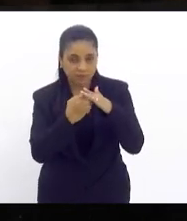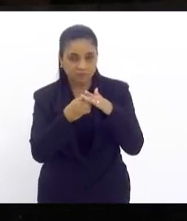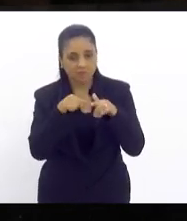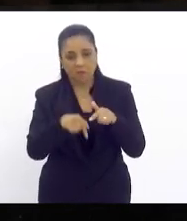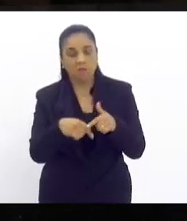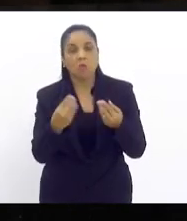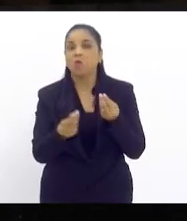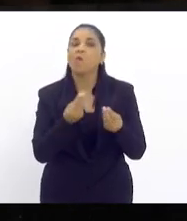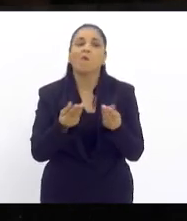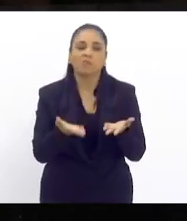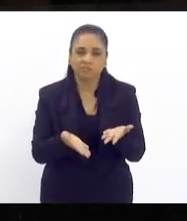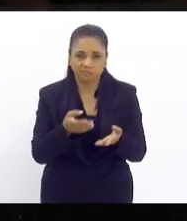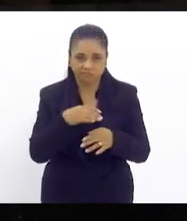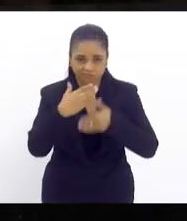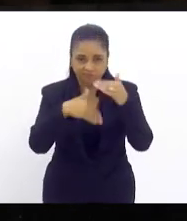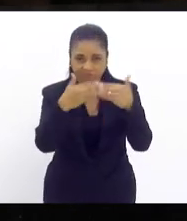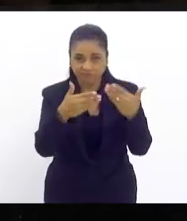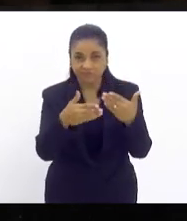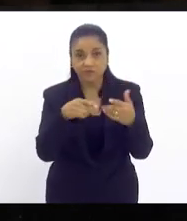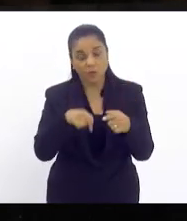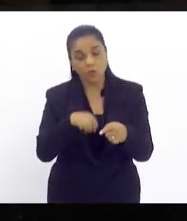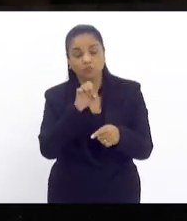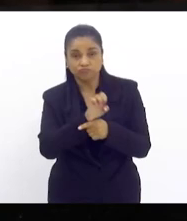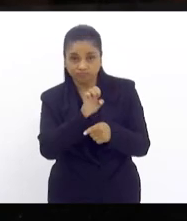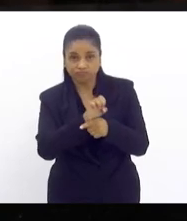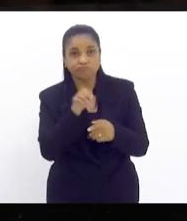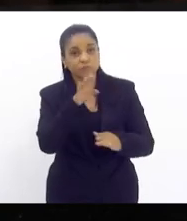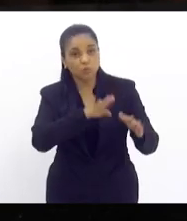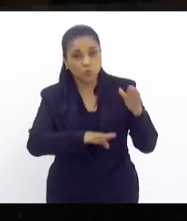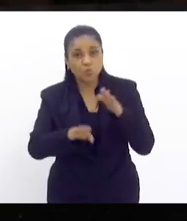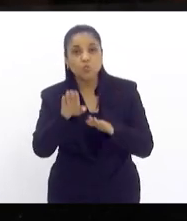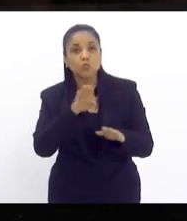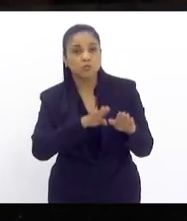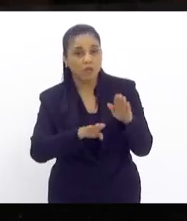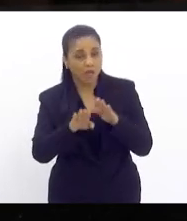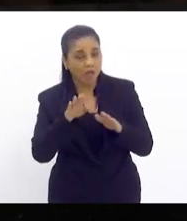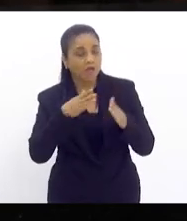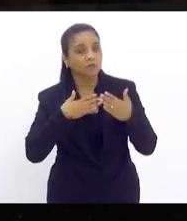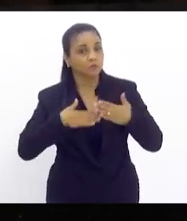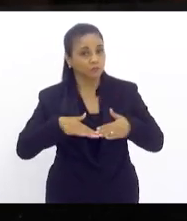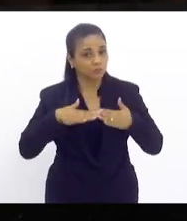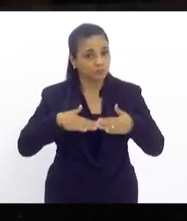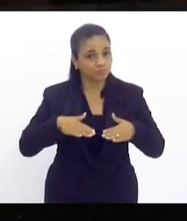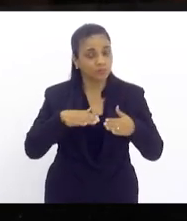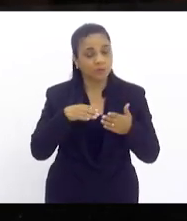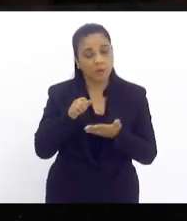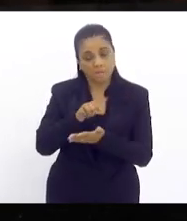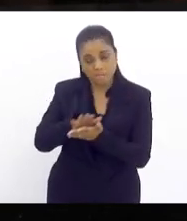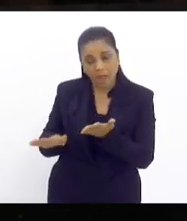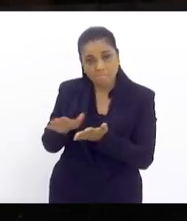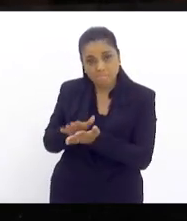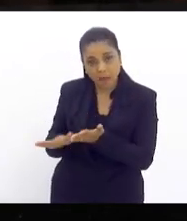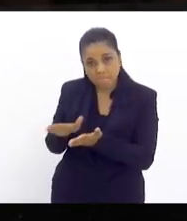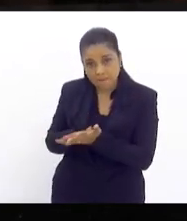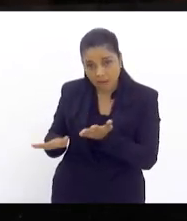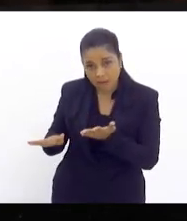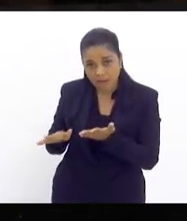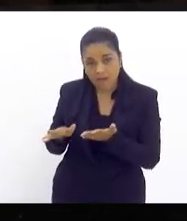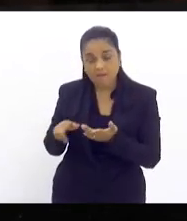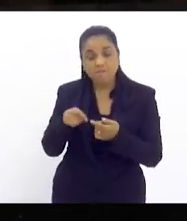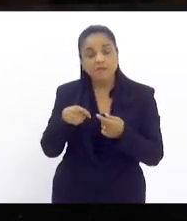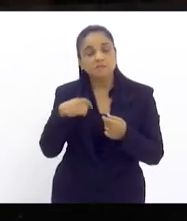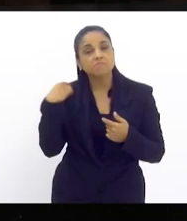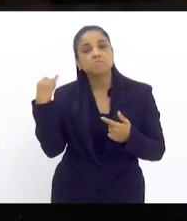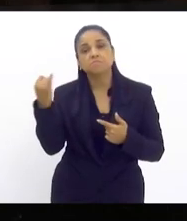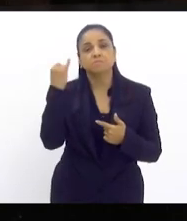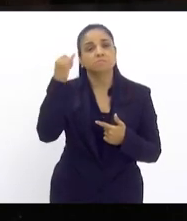é imperioso que o Estado, sim, tenha cuidado, tenha cautela com as suas despesas, mas, principalmente,